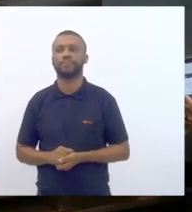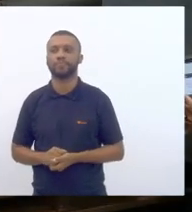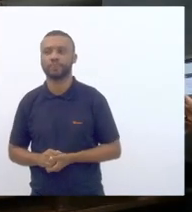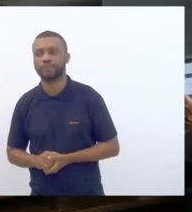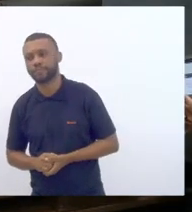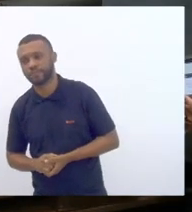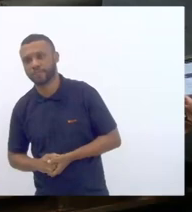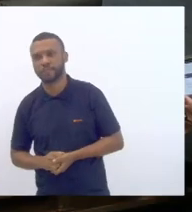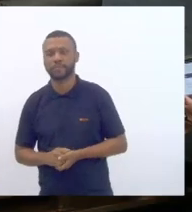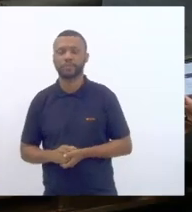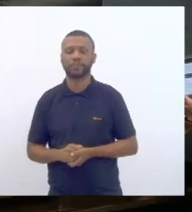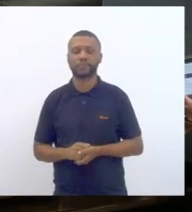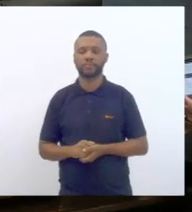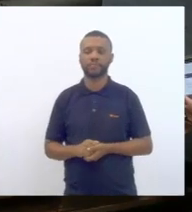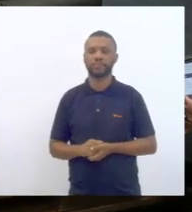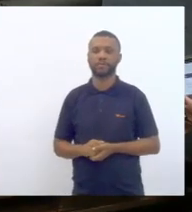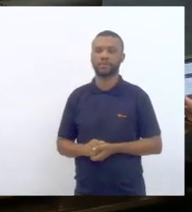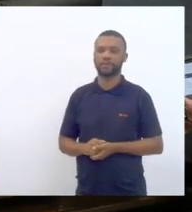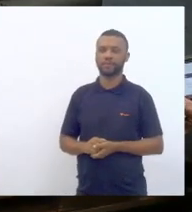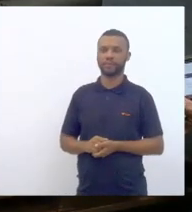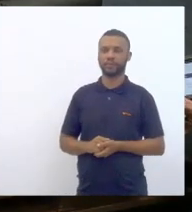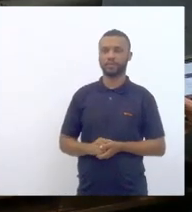Deputado Felipe Soares.